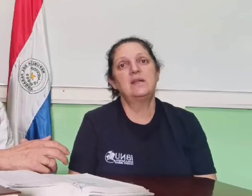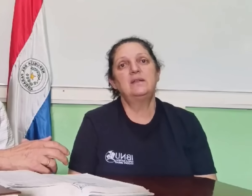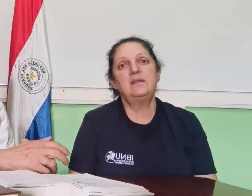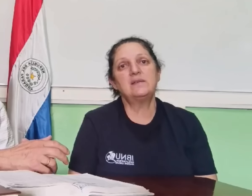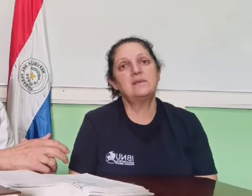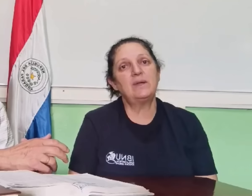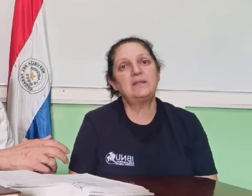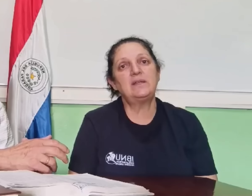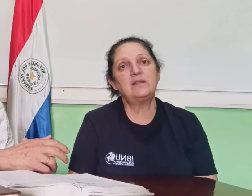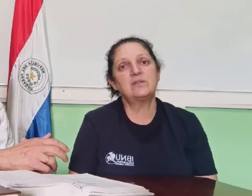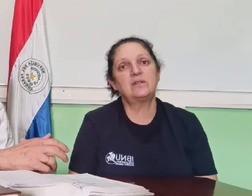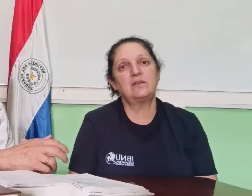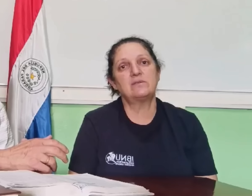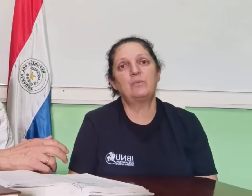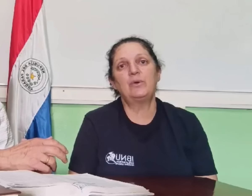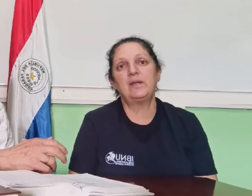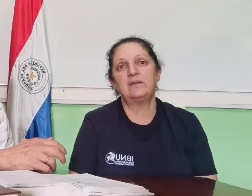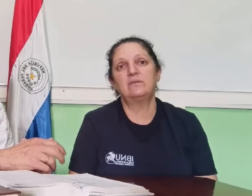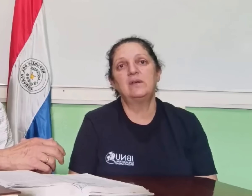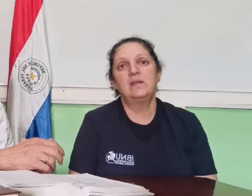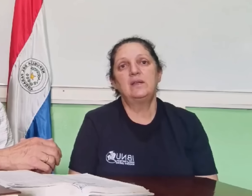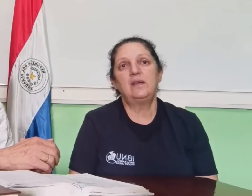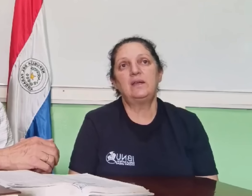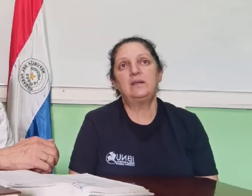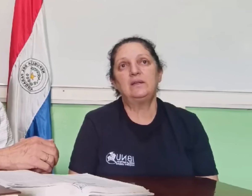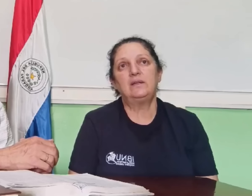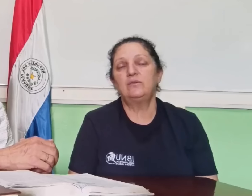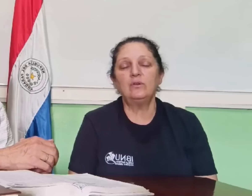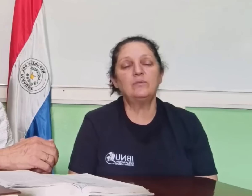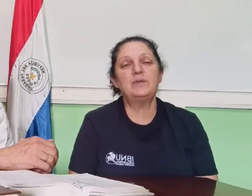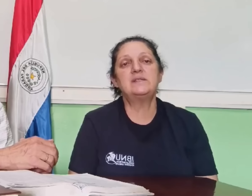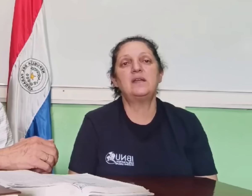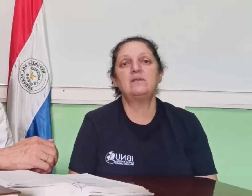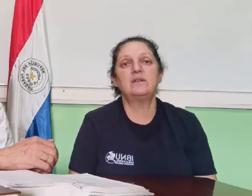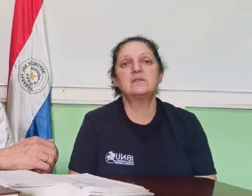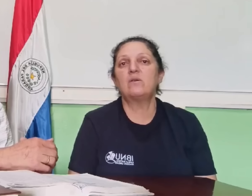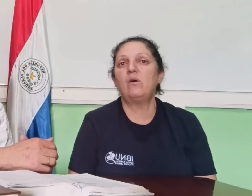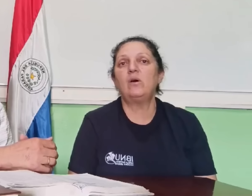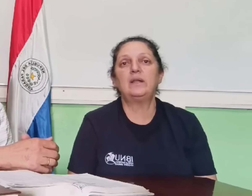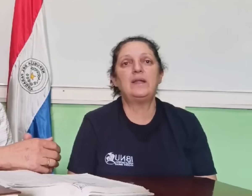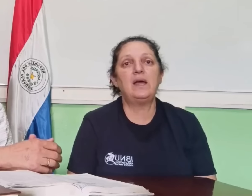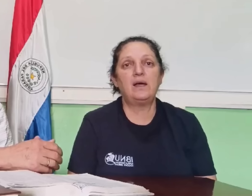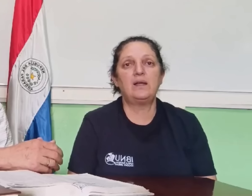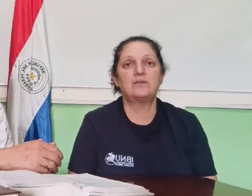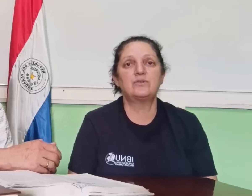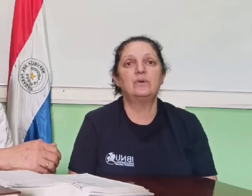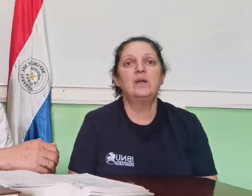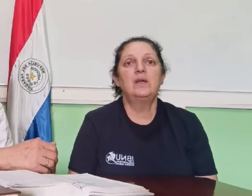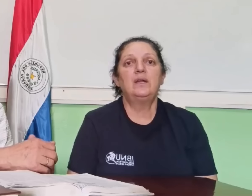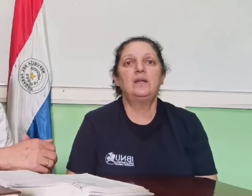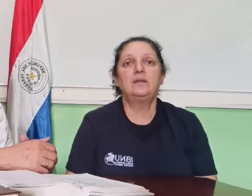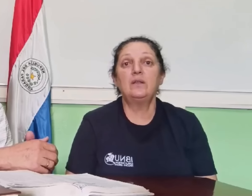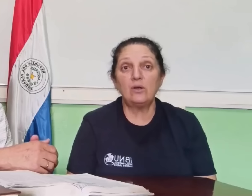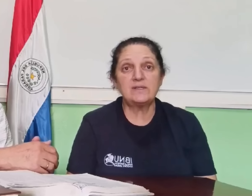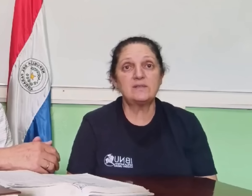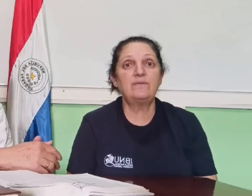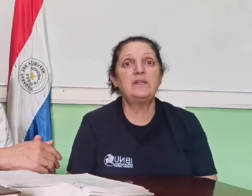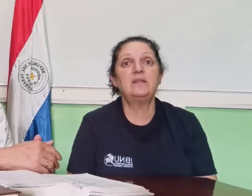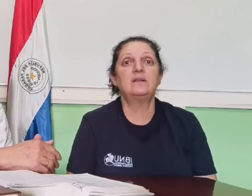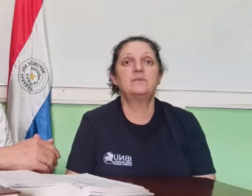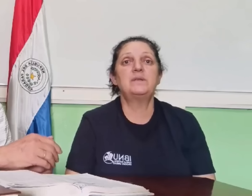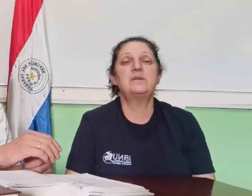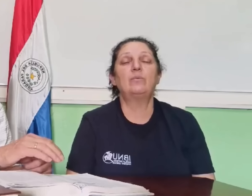pastores dessa amada igreja que tem nos apoiado em todo o ministério, na escola, na rádio, nas